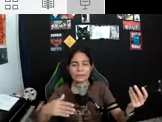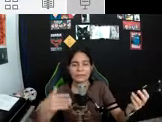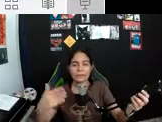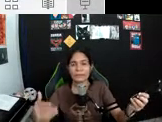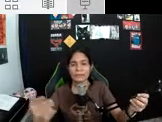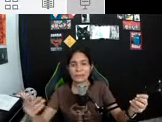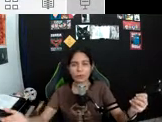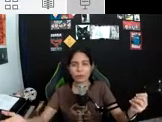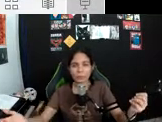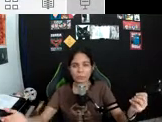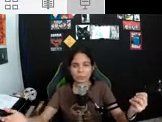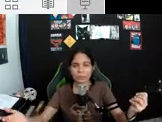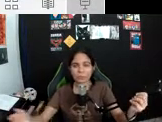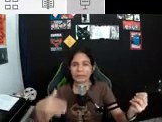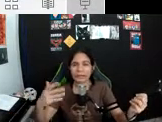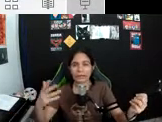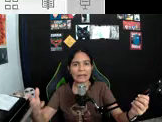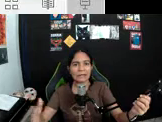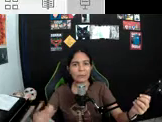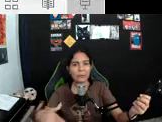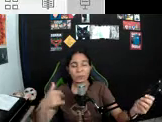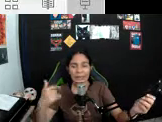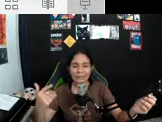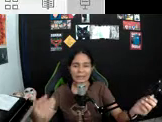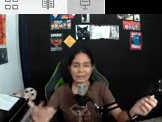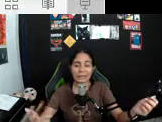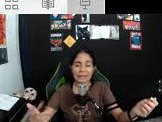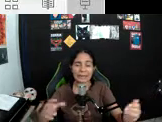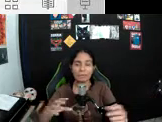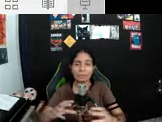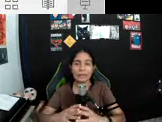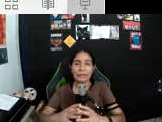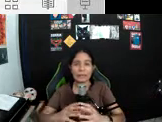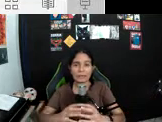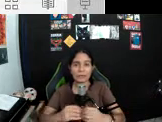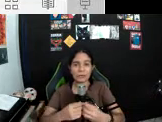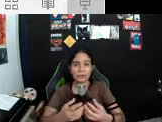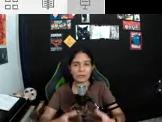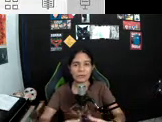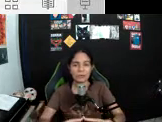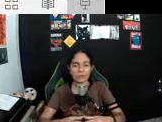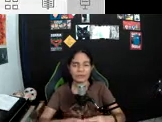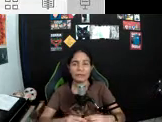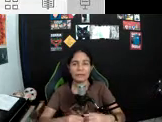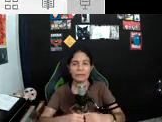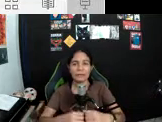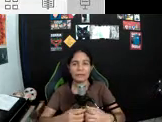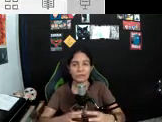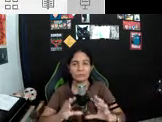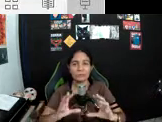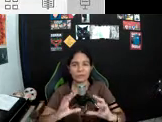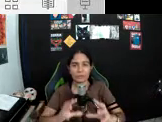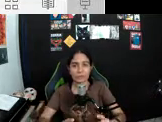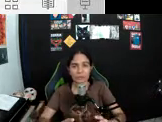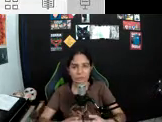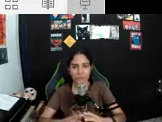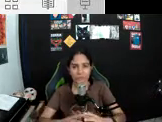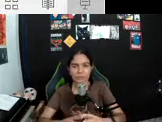prestar seleção para algum mestrado, para alguma residência, essas resoluções, né, elas